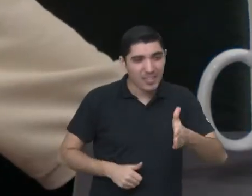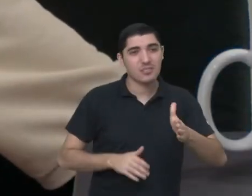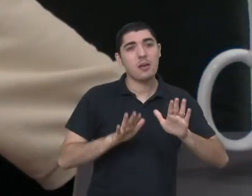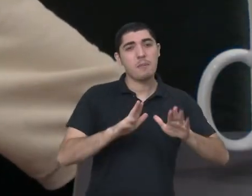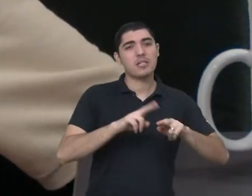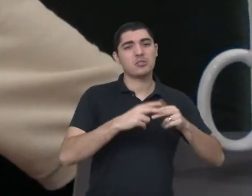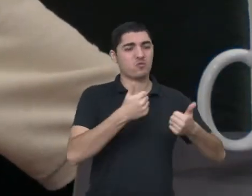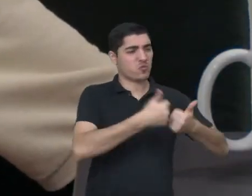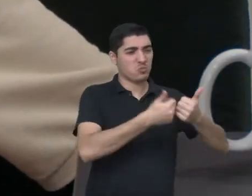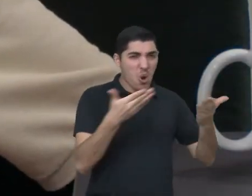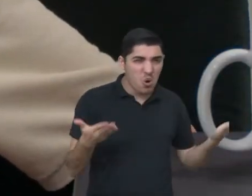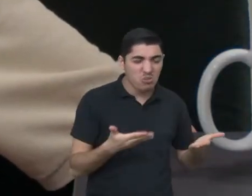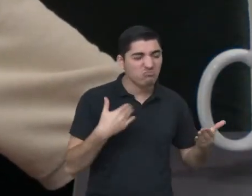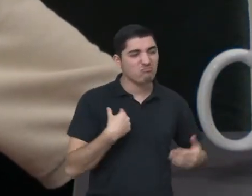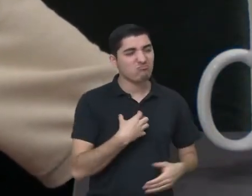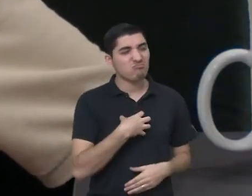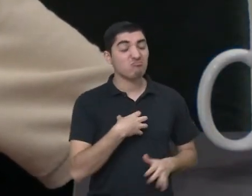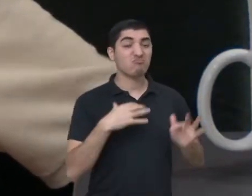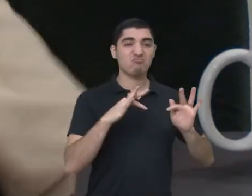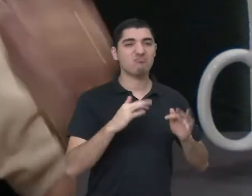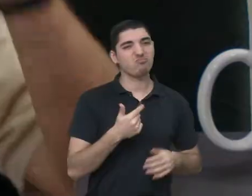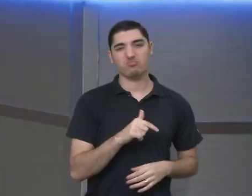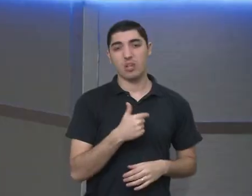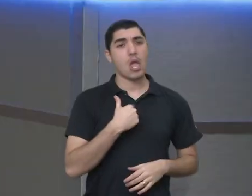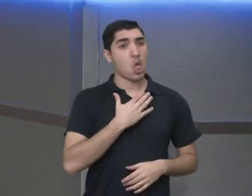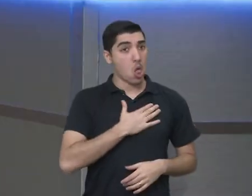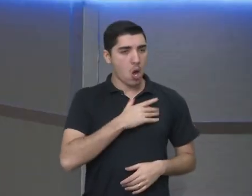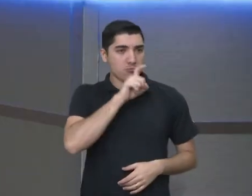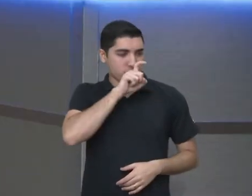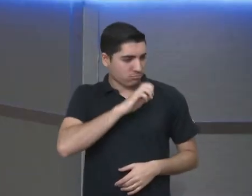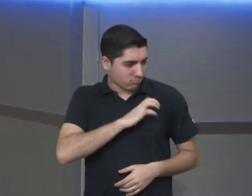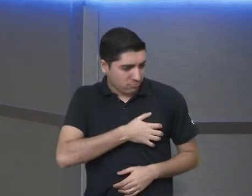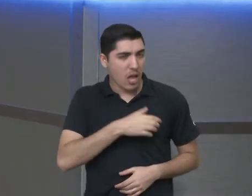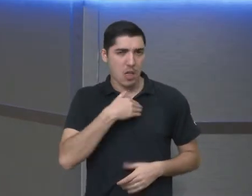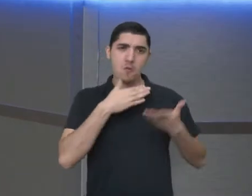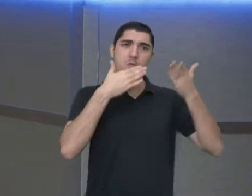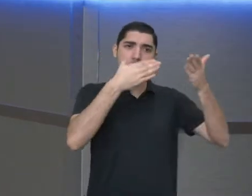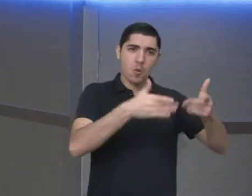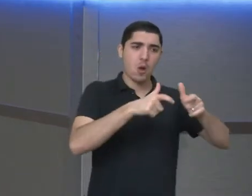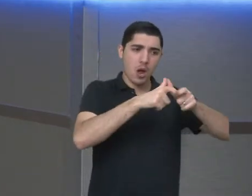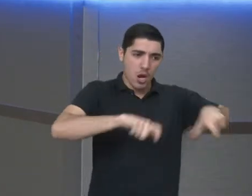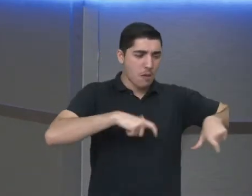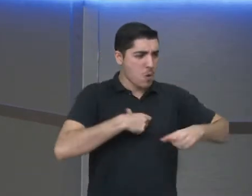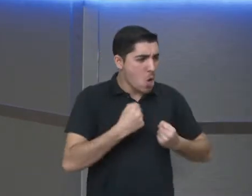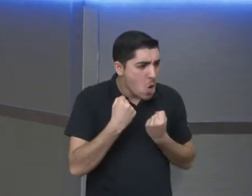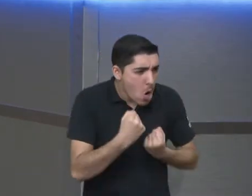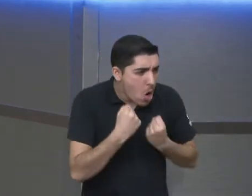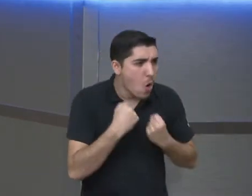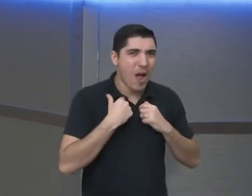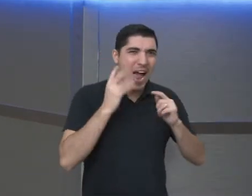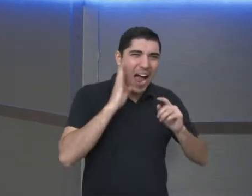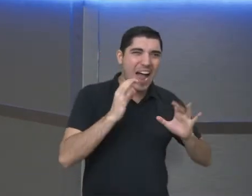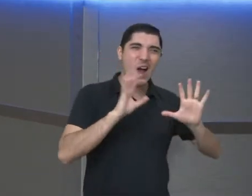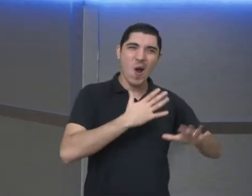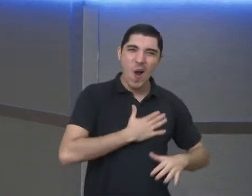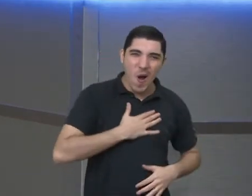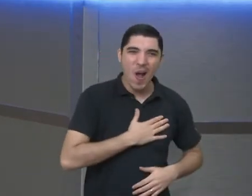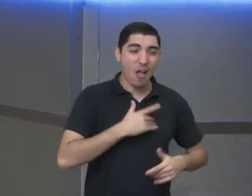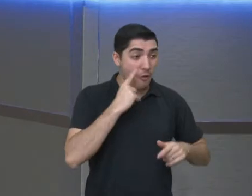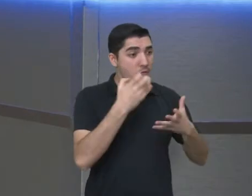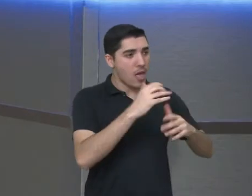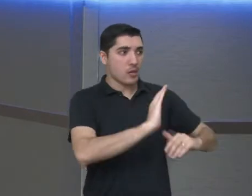segurança do Papa, da Polícia Federal, né? Eu com o microfone sem fio, a Rádio de São José, a Rádio Clube, era uma das